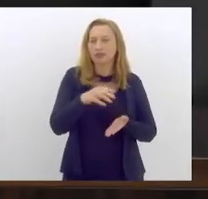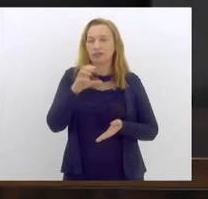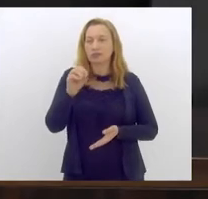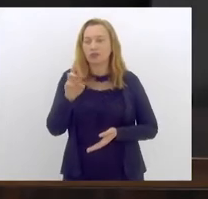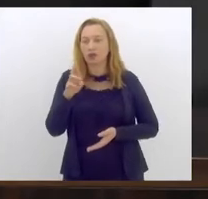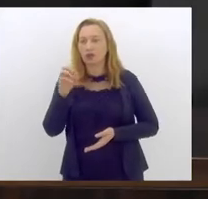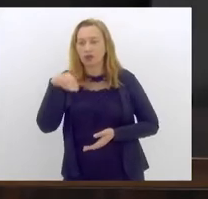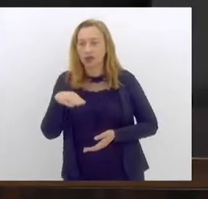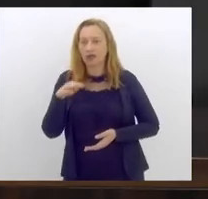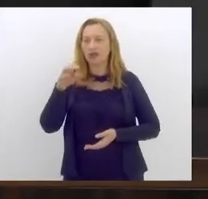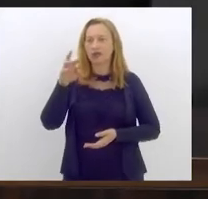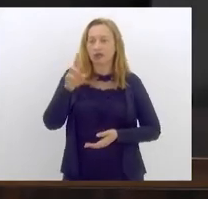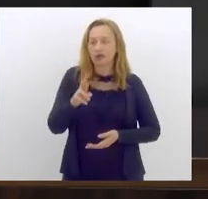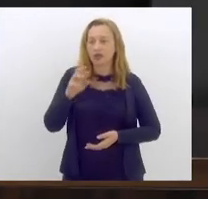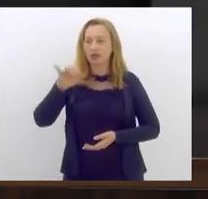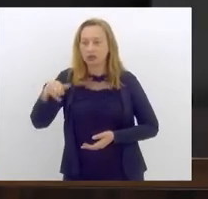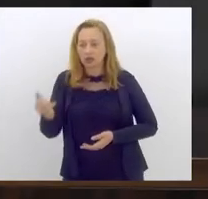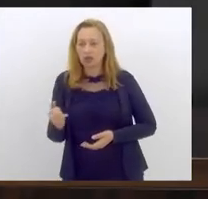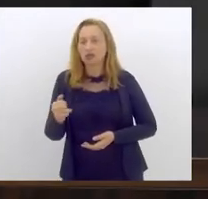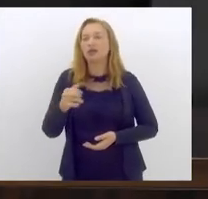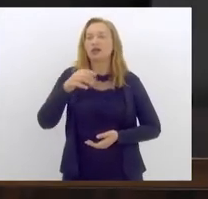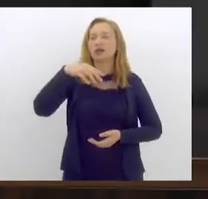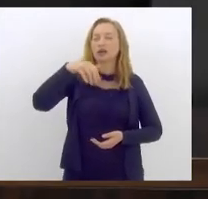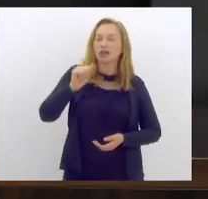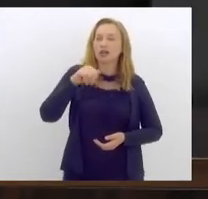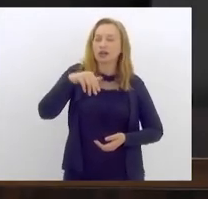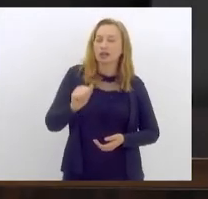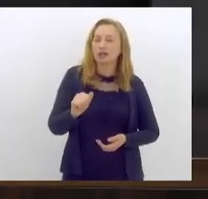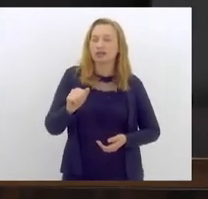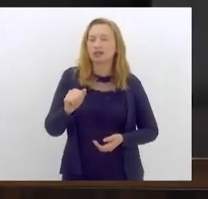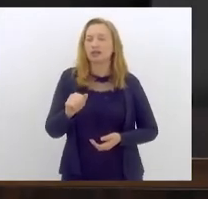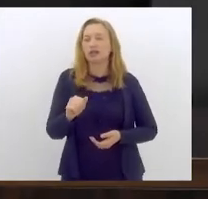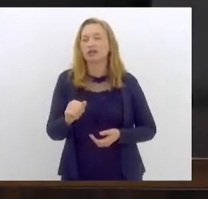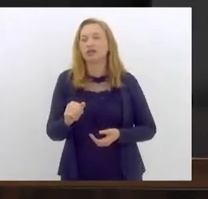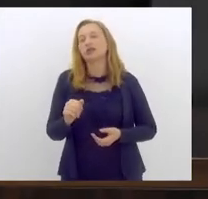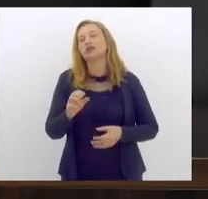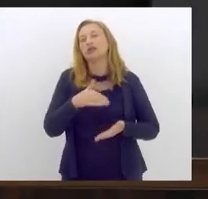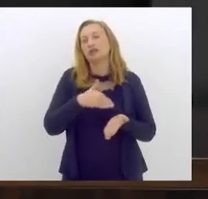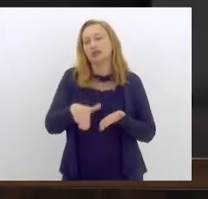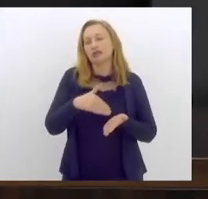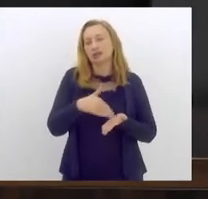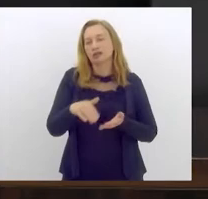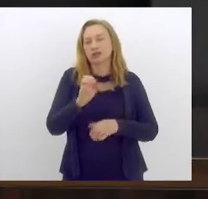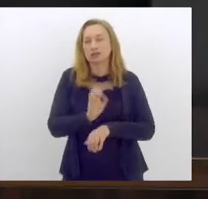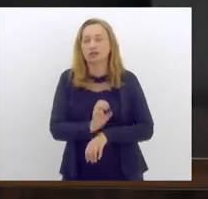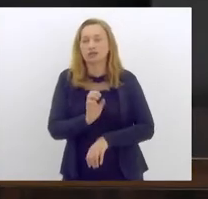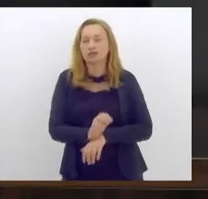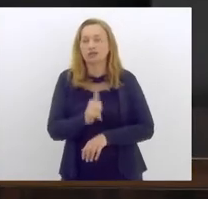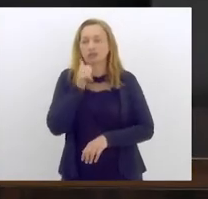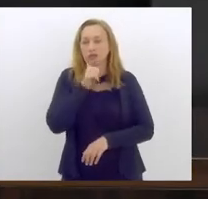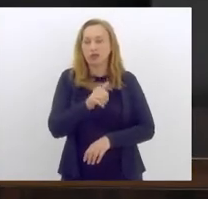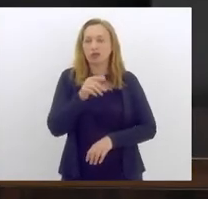COREN RJ Ana Rocha Secretária Estadual de mulheres do PCdoB